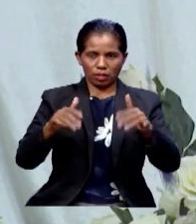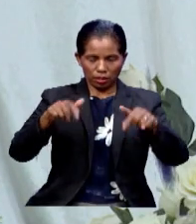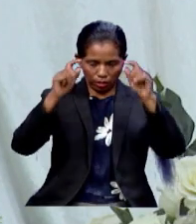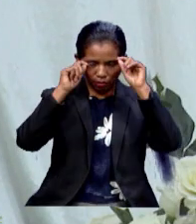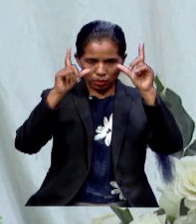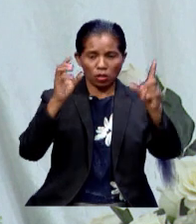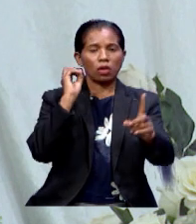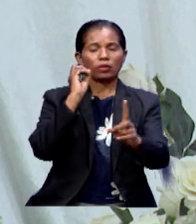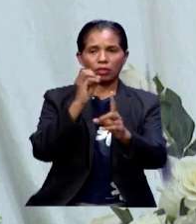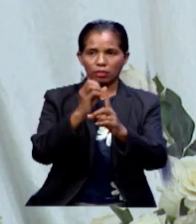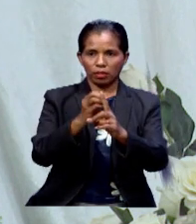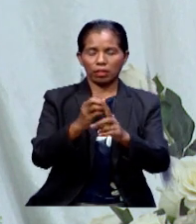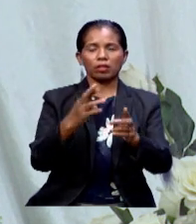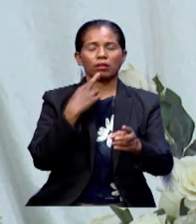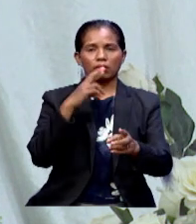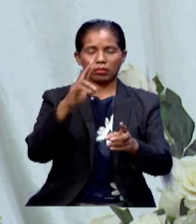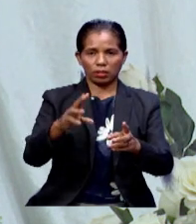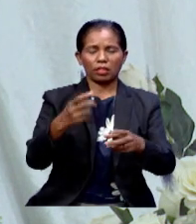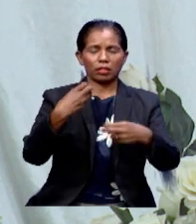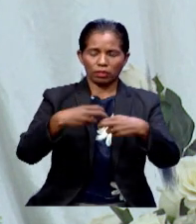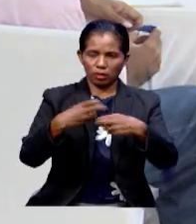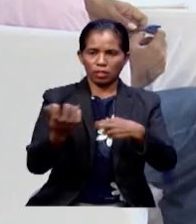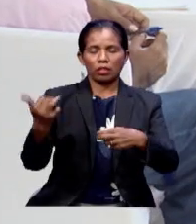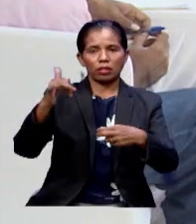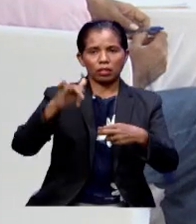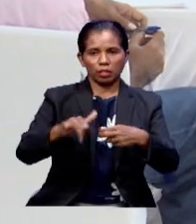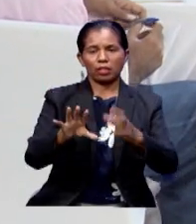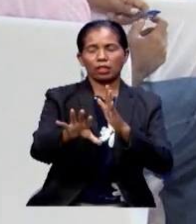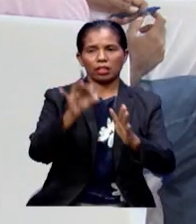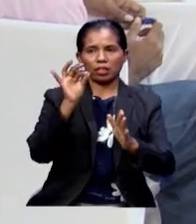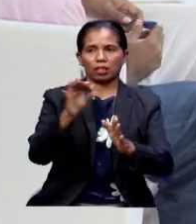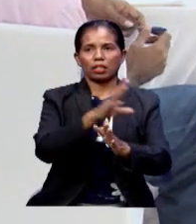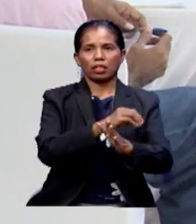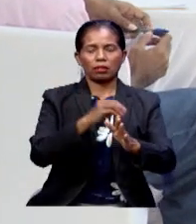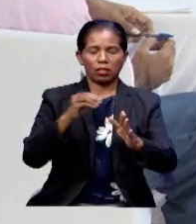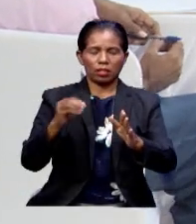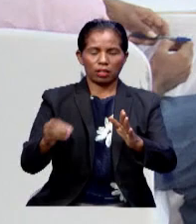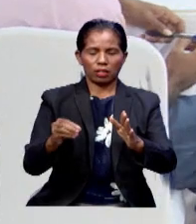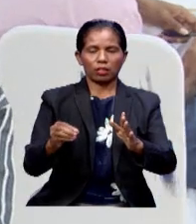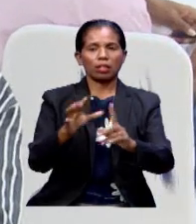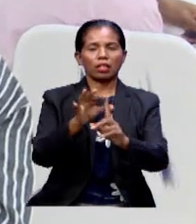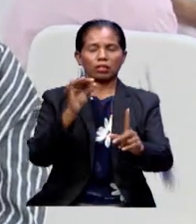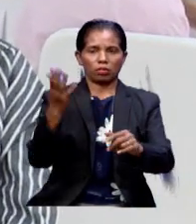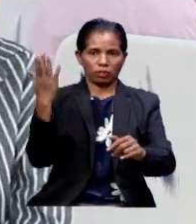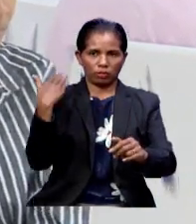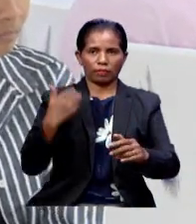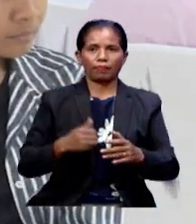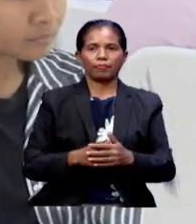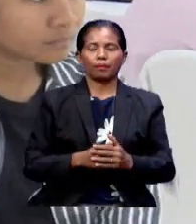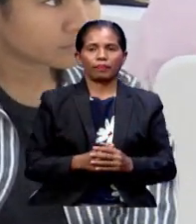O objetivo é a responder para o desafio CIRANB, mas identifica ona e a eleição anterior.